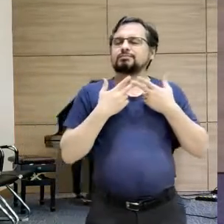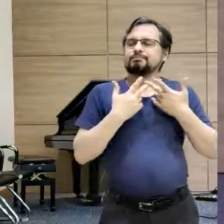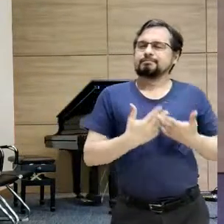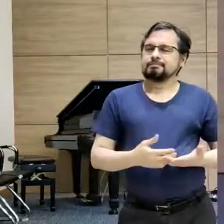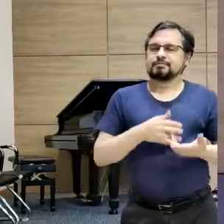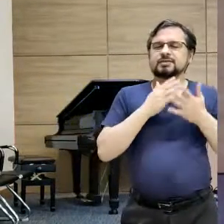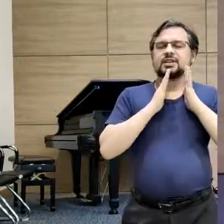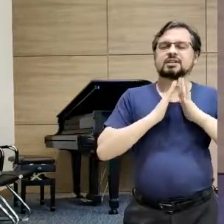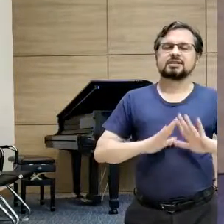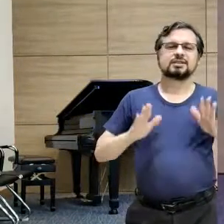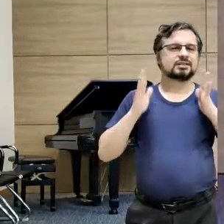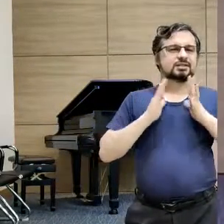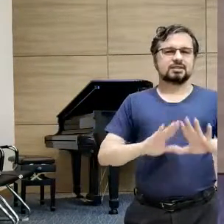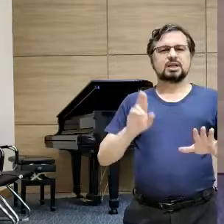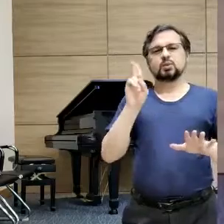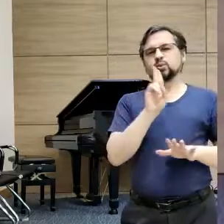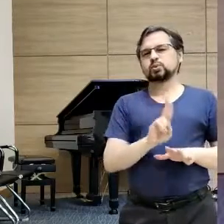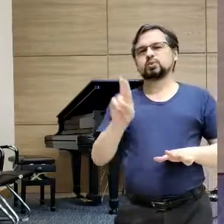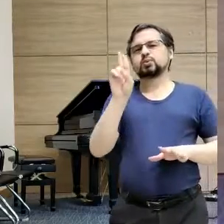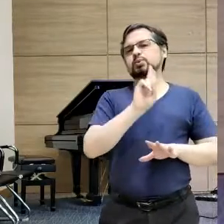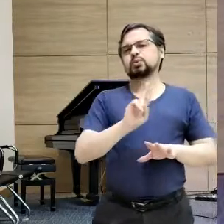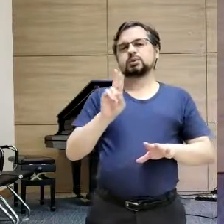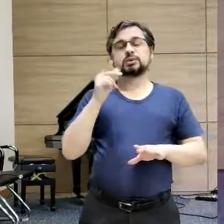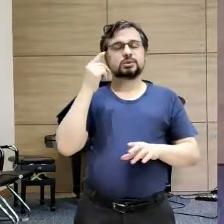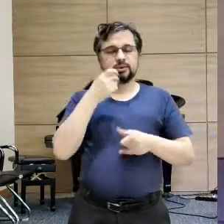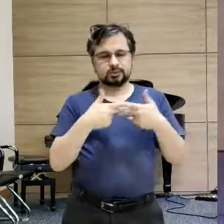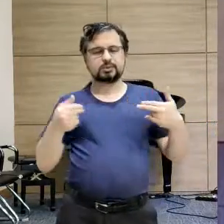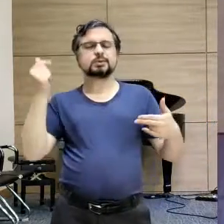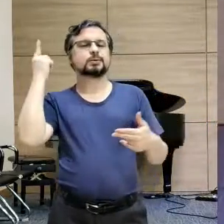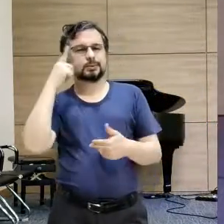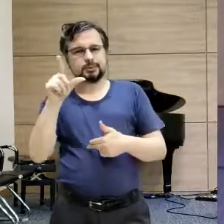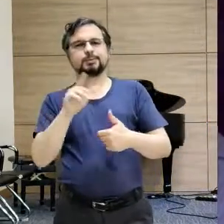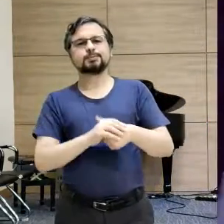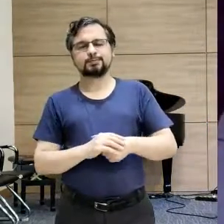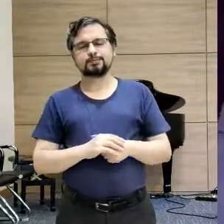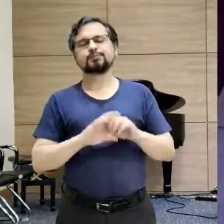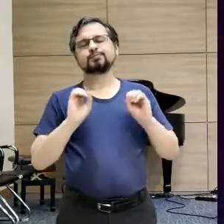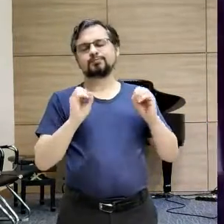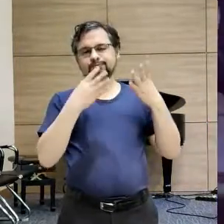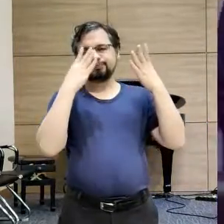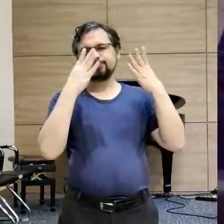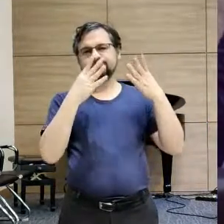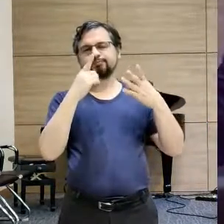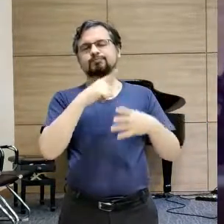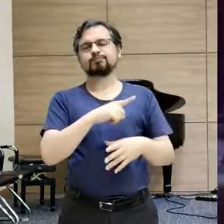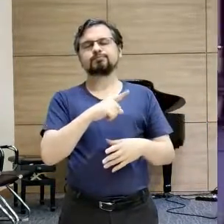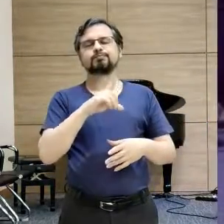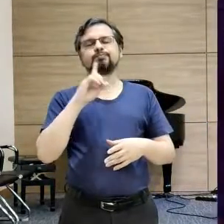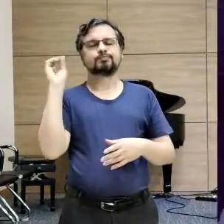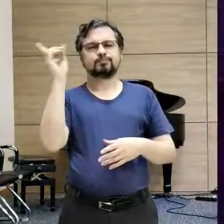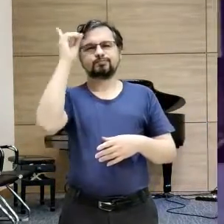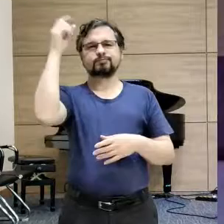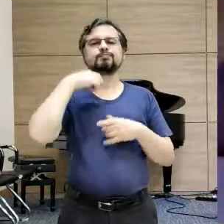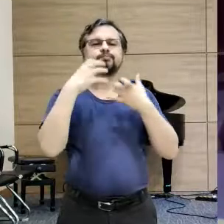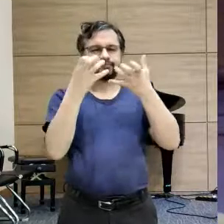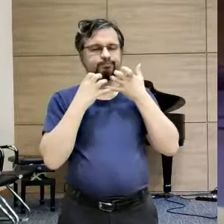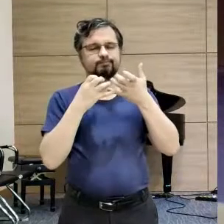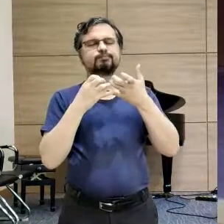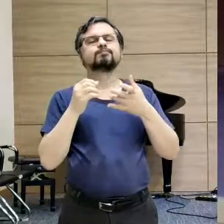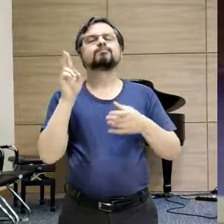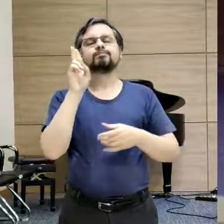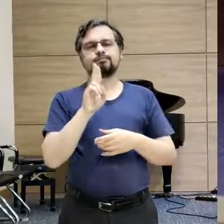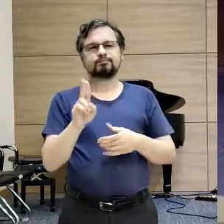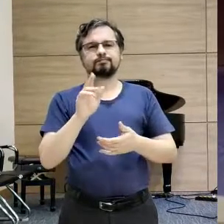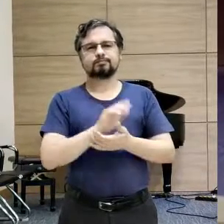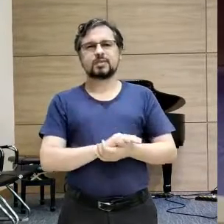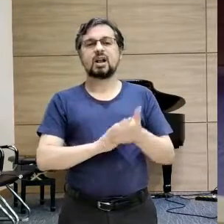quer curtir aquilo que você conquistou? É o que estava acontecendo com Davi. Ele queria curtir. E